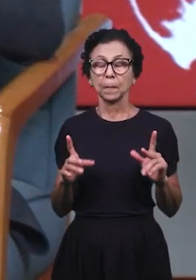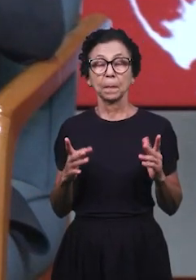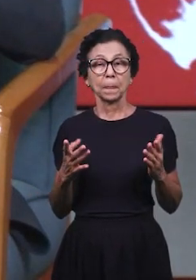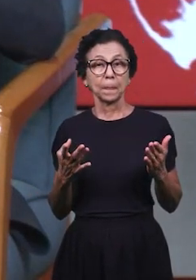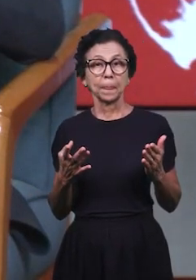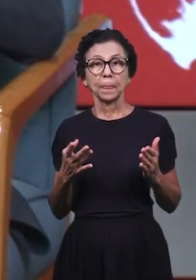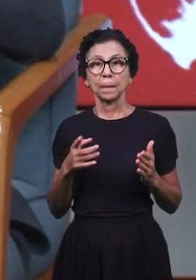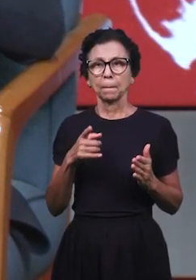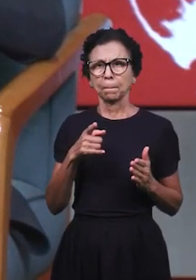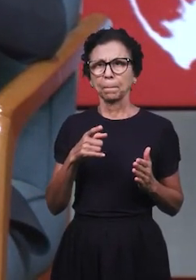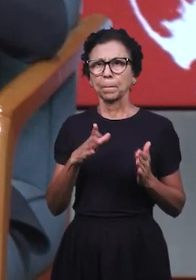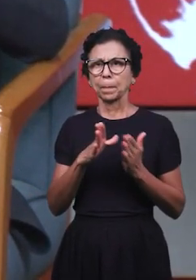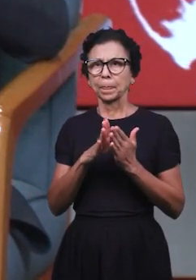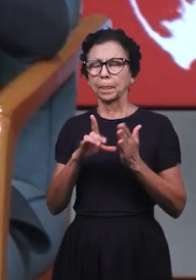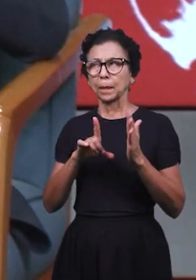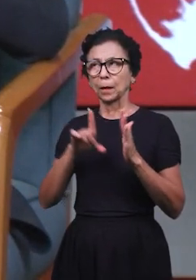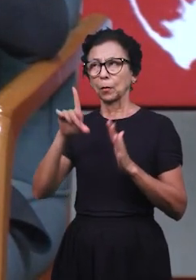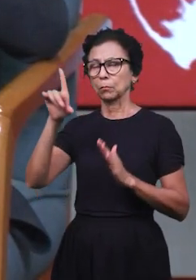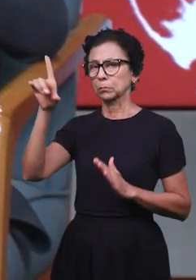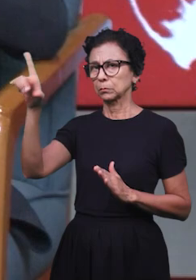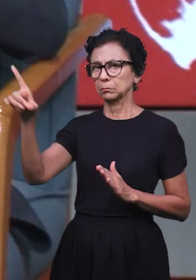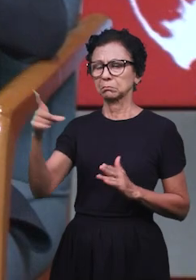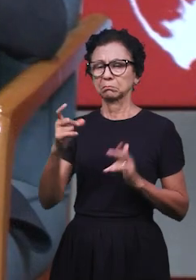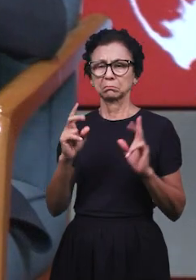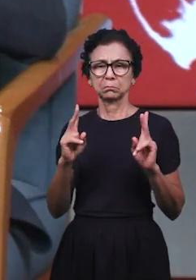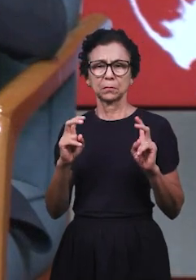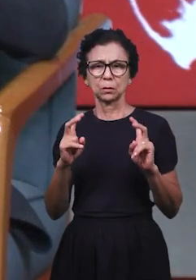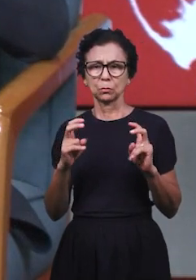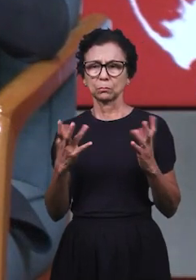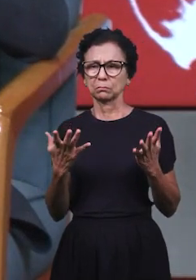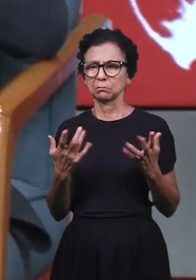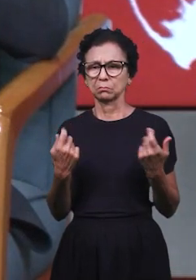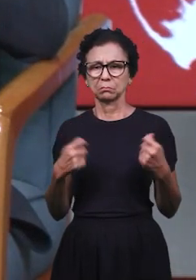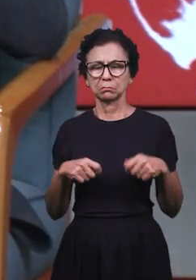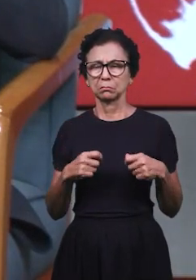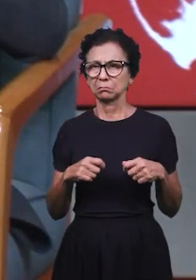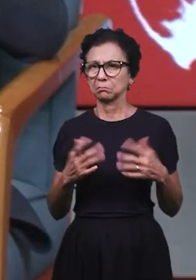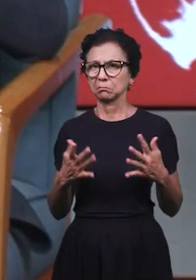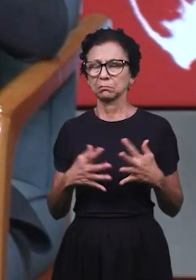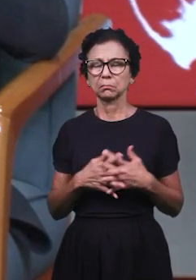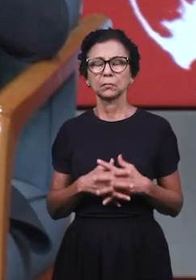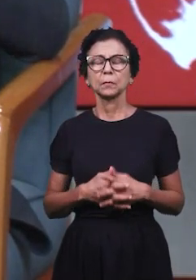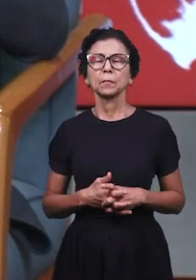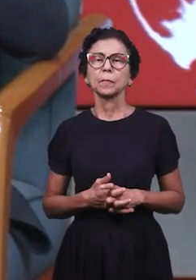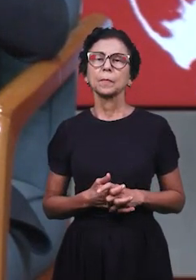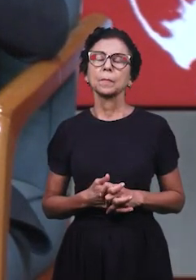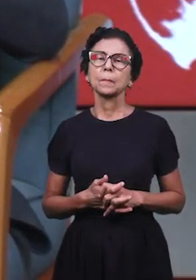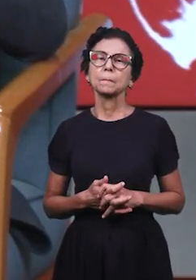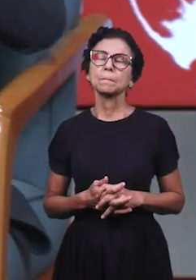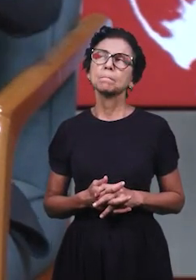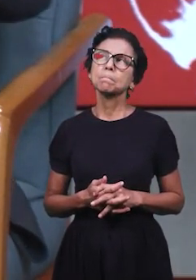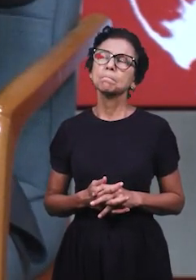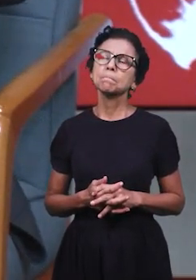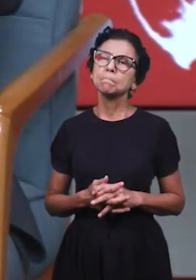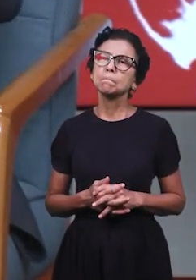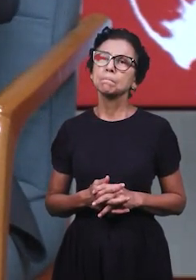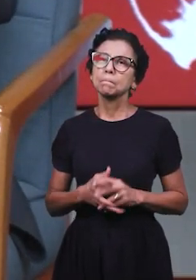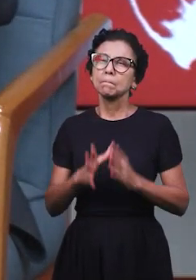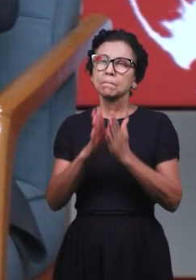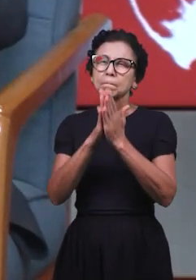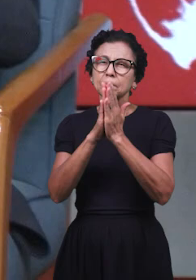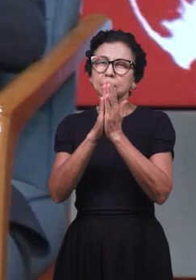consulta o Senhor por um determinado assunto, por uma determinada necessidade, e o Senhor te fala